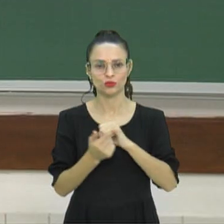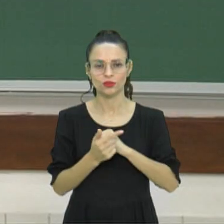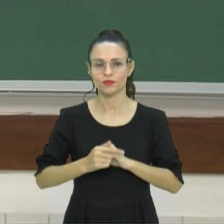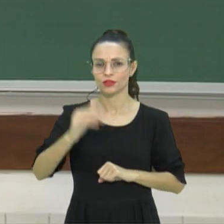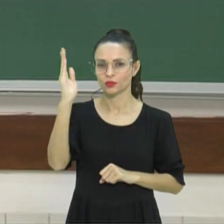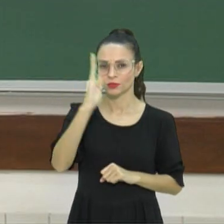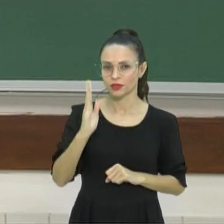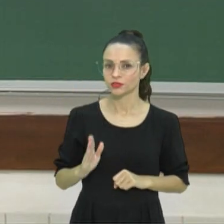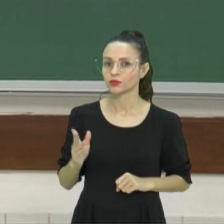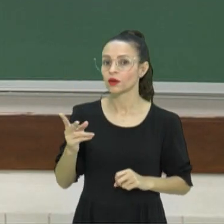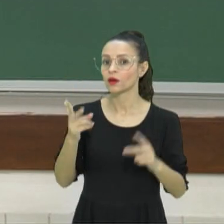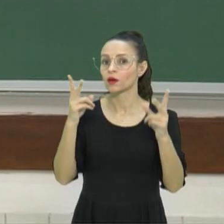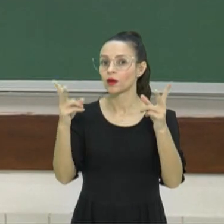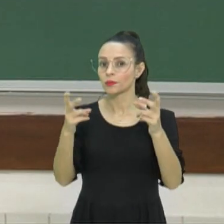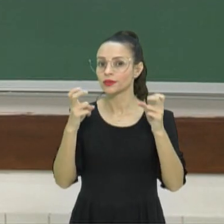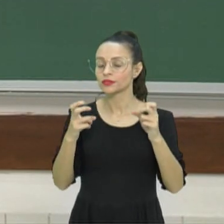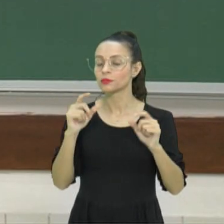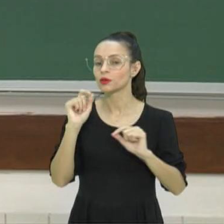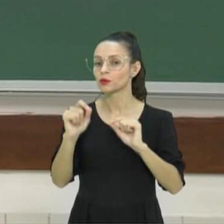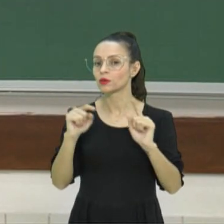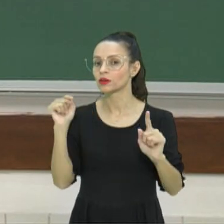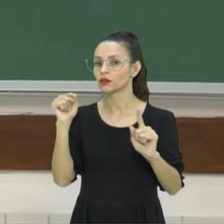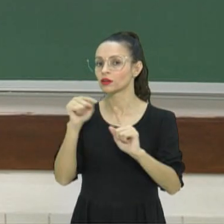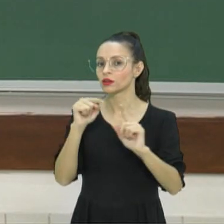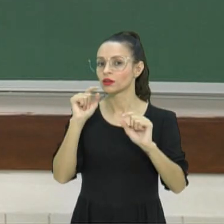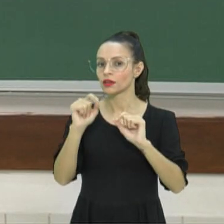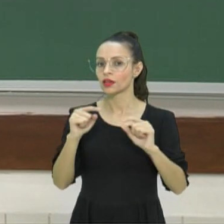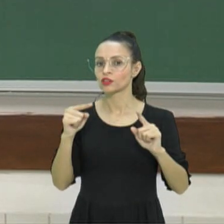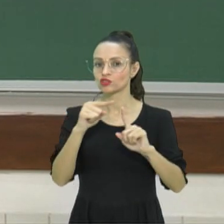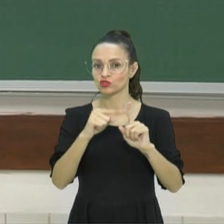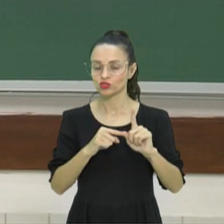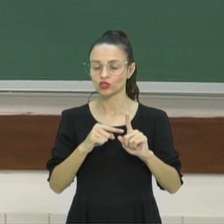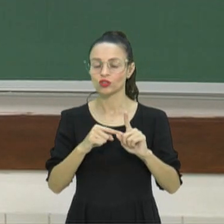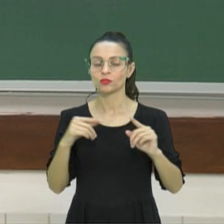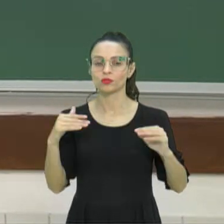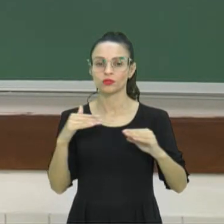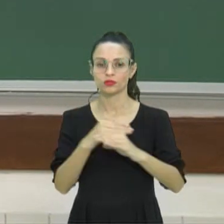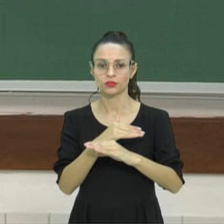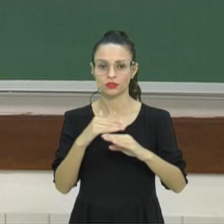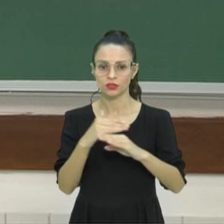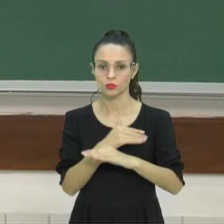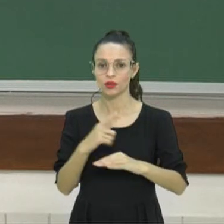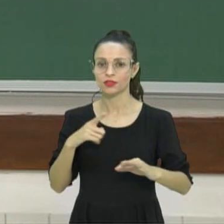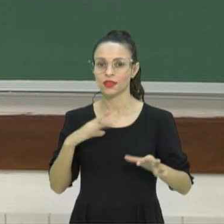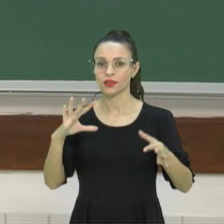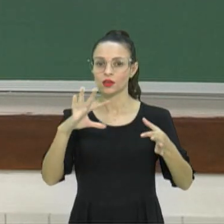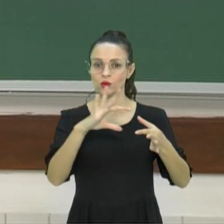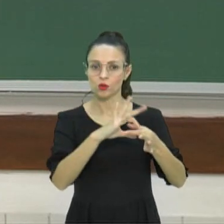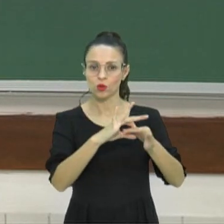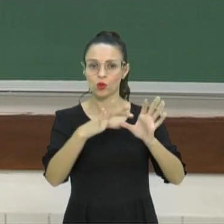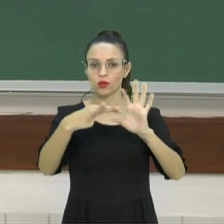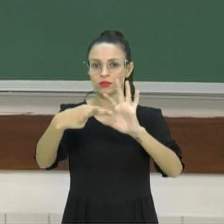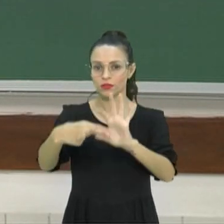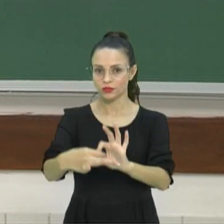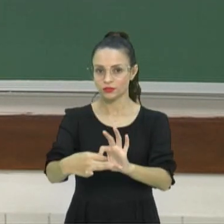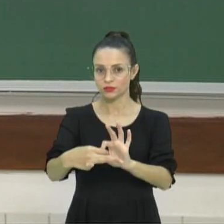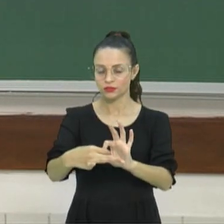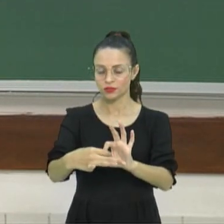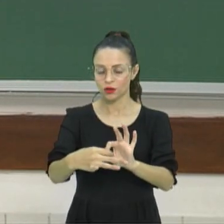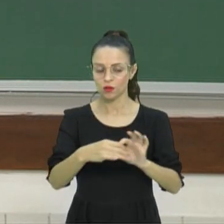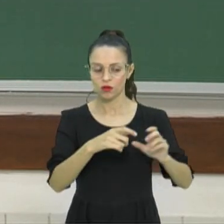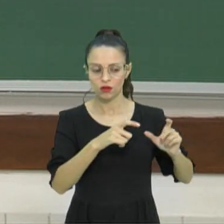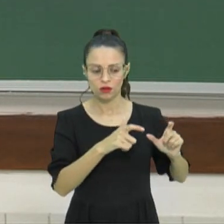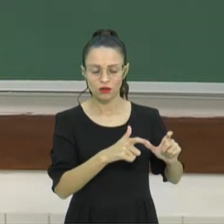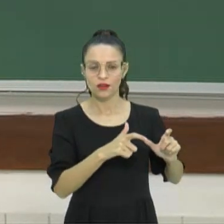Observe, nós estamos fazendo referência a um tipo de transporte em que haja conexão. intermodal, né? De modo